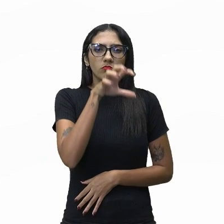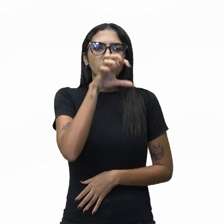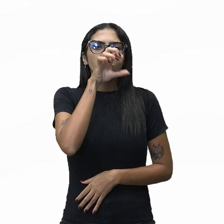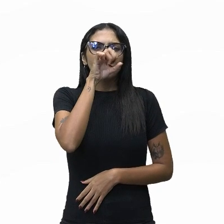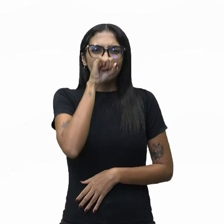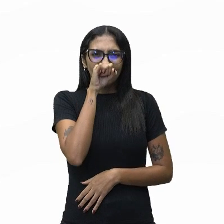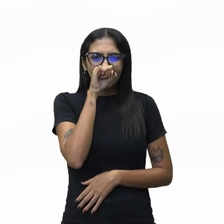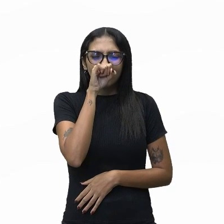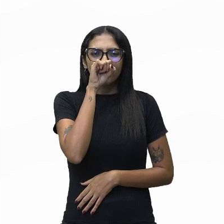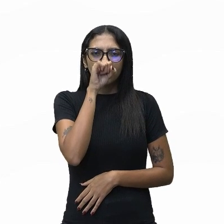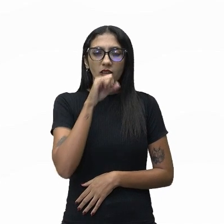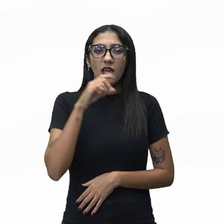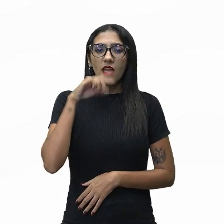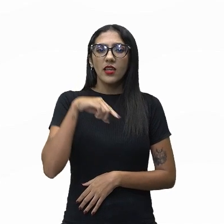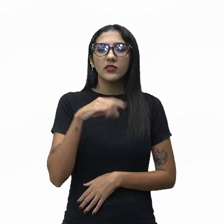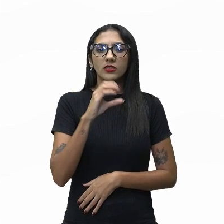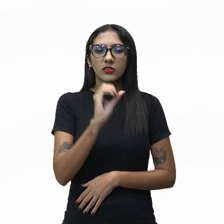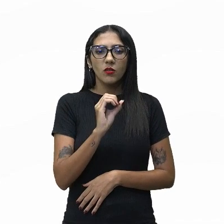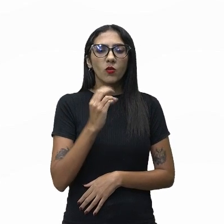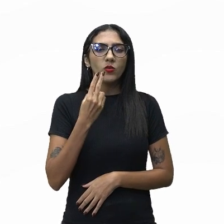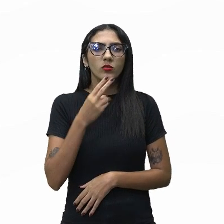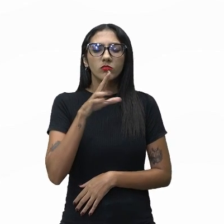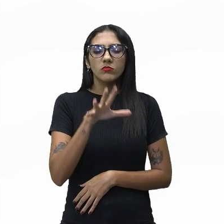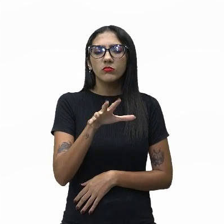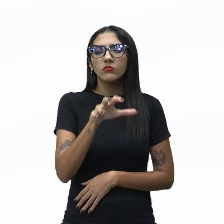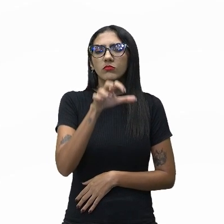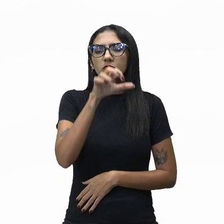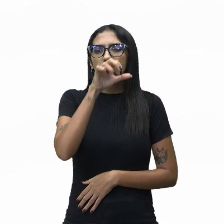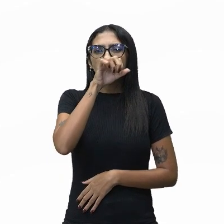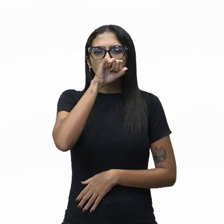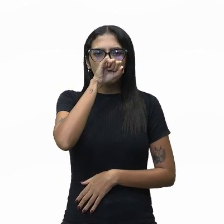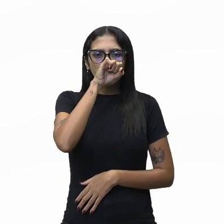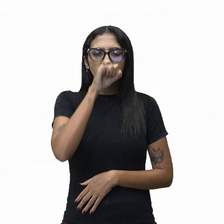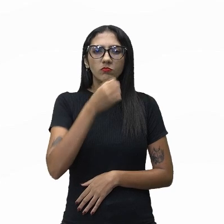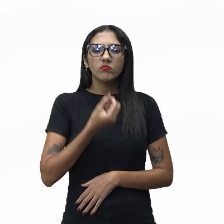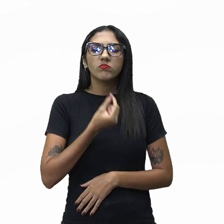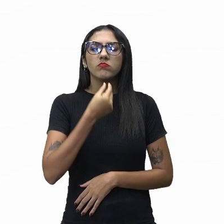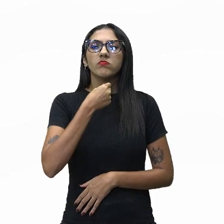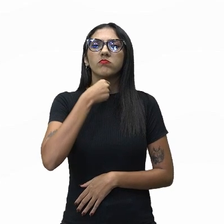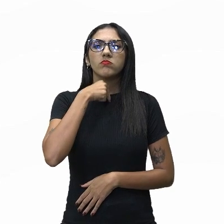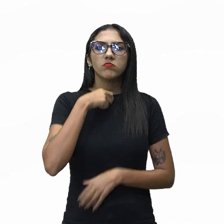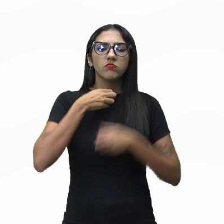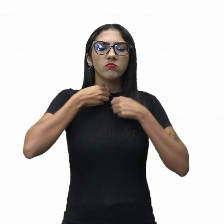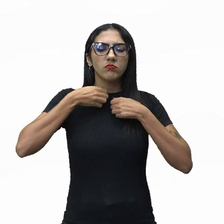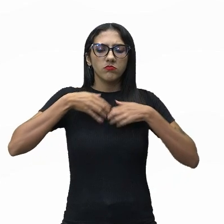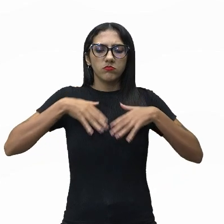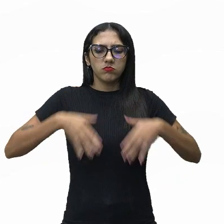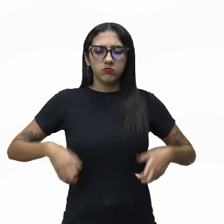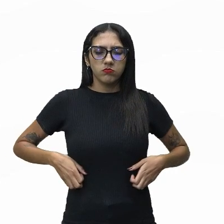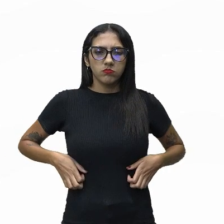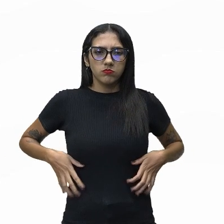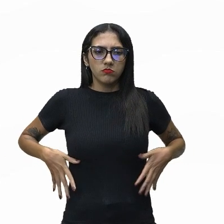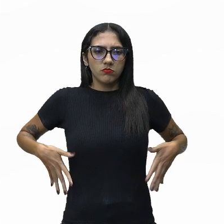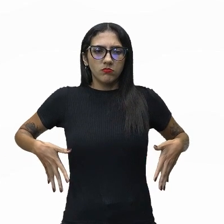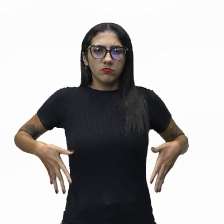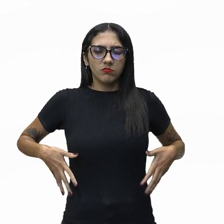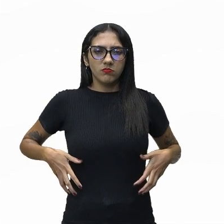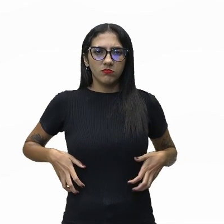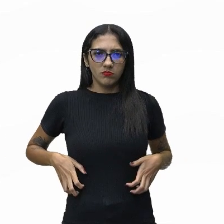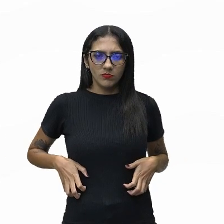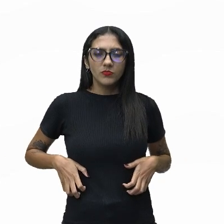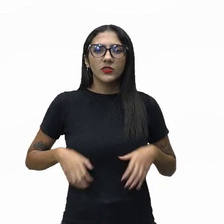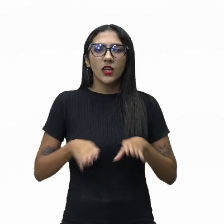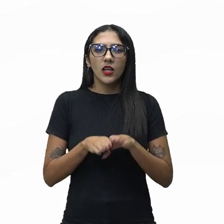no ar. Esse gás oxigênio, né, ele vai ser levado até os pulmões e vai passar dali para a